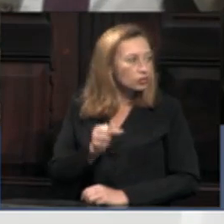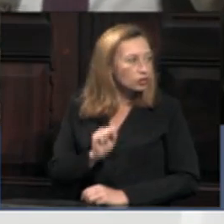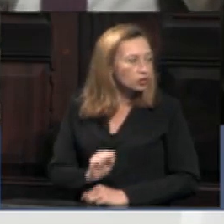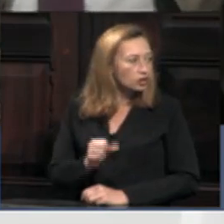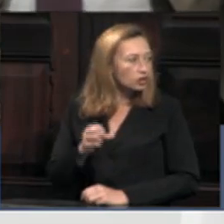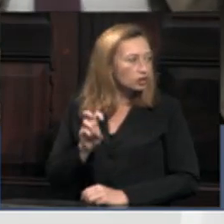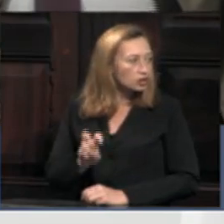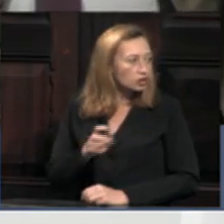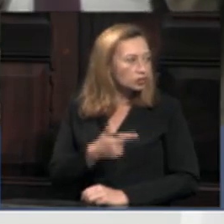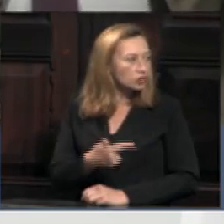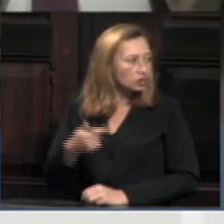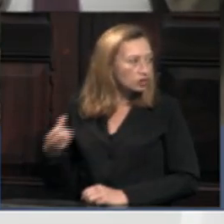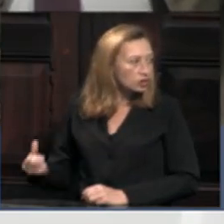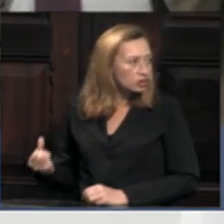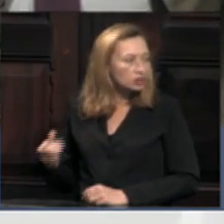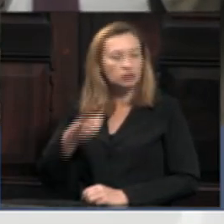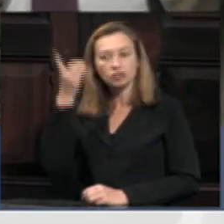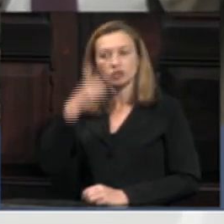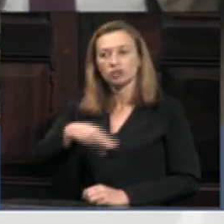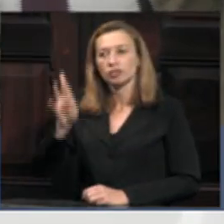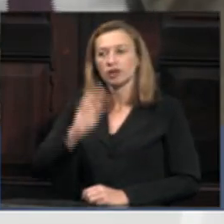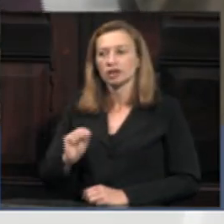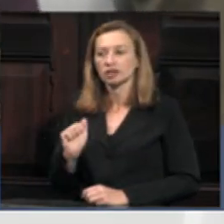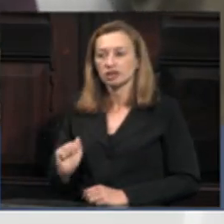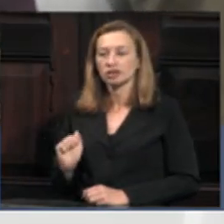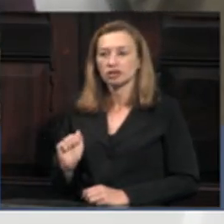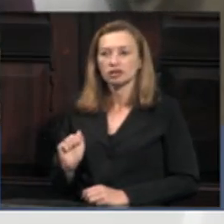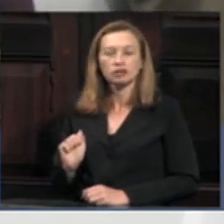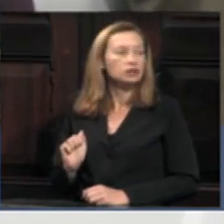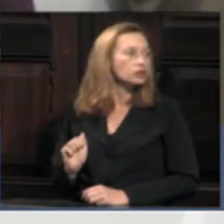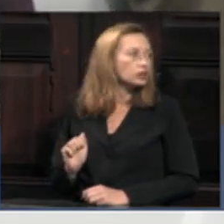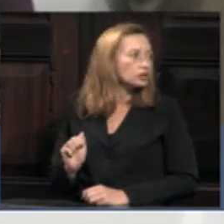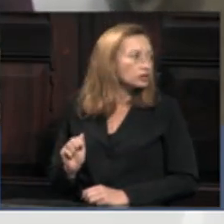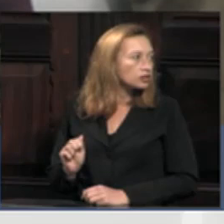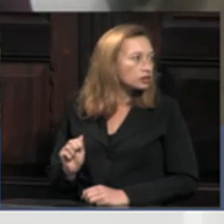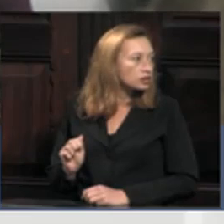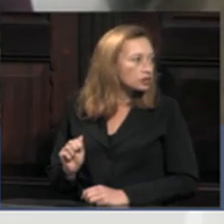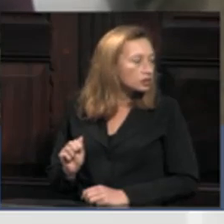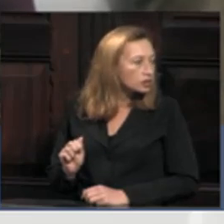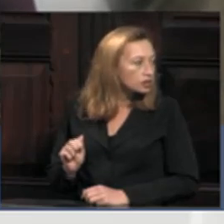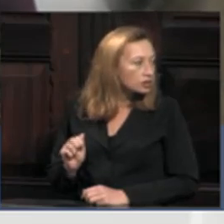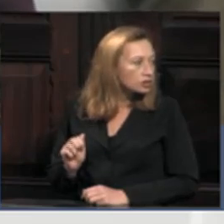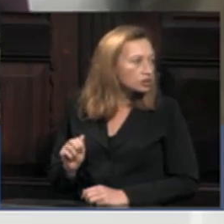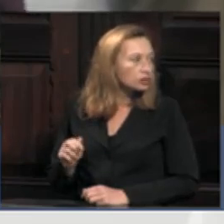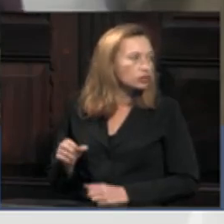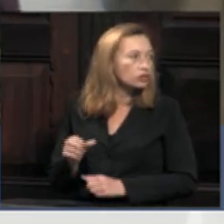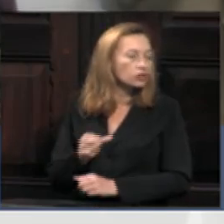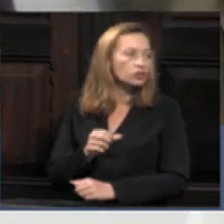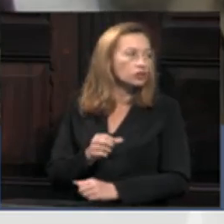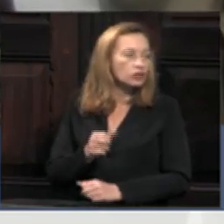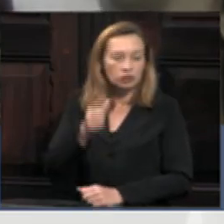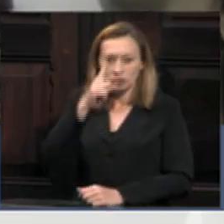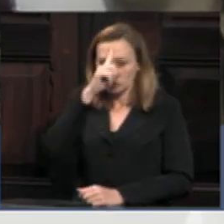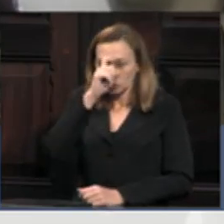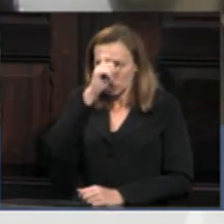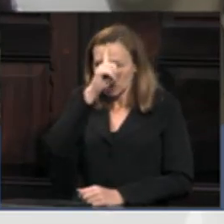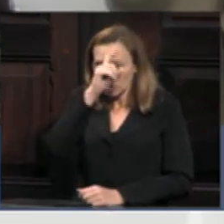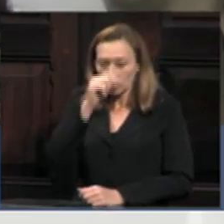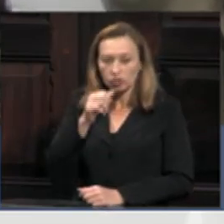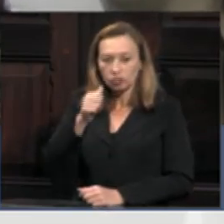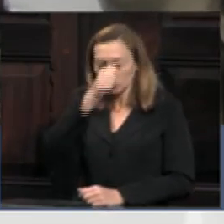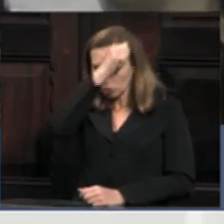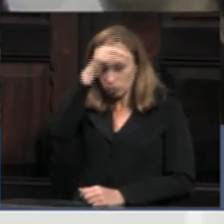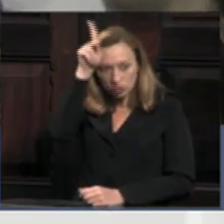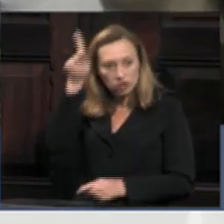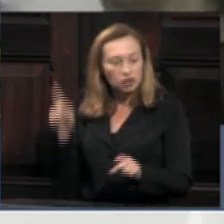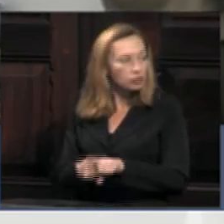1885/2016, de autoria da deputada Marta Rocha, que obriga hospitais públicos ou particulares